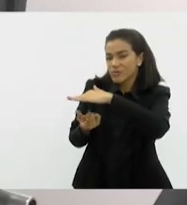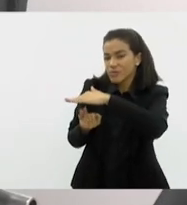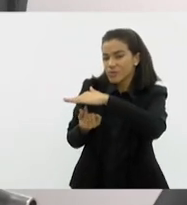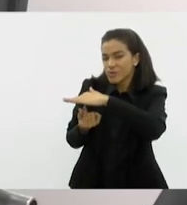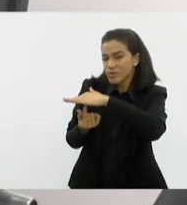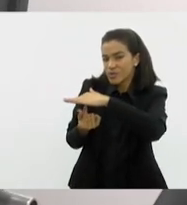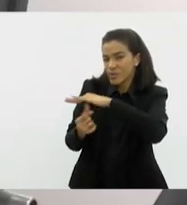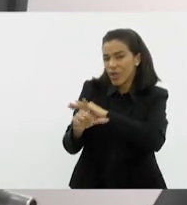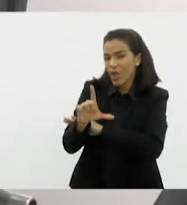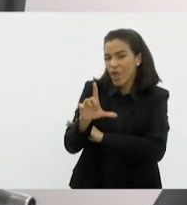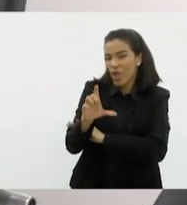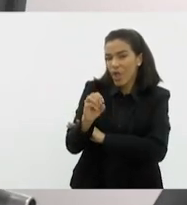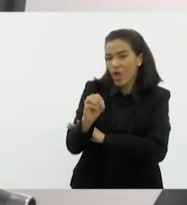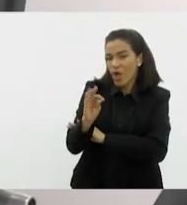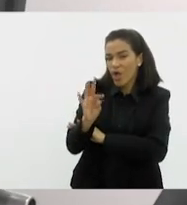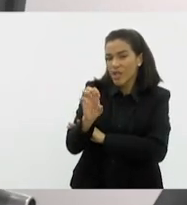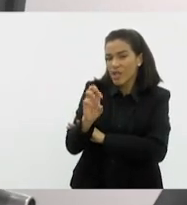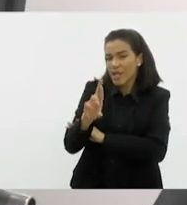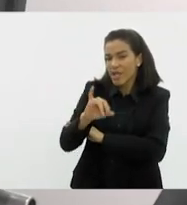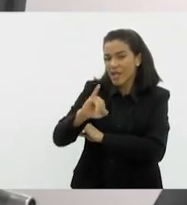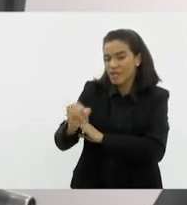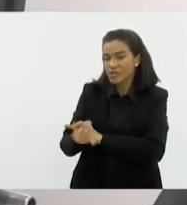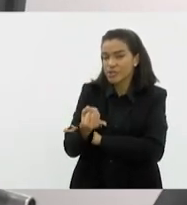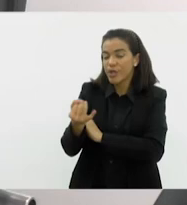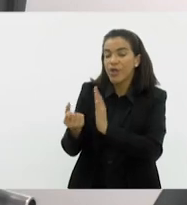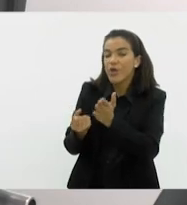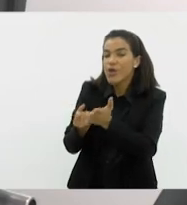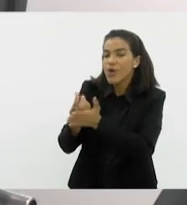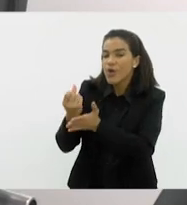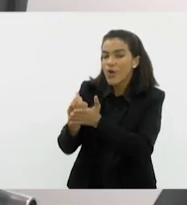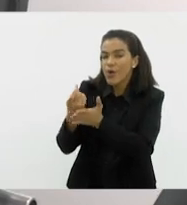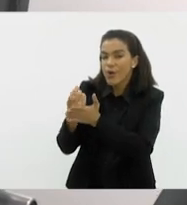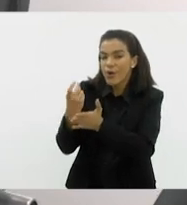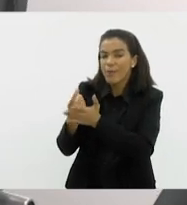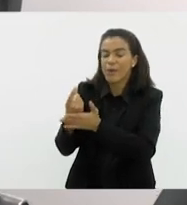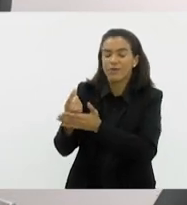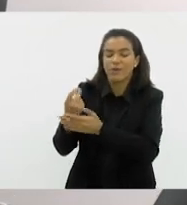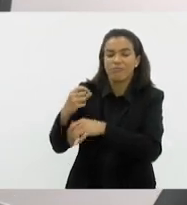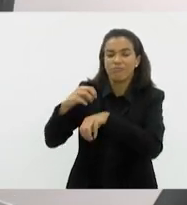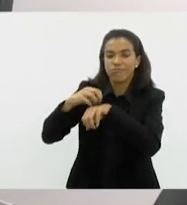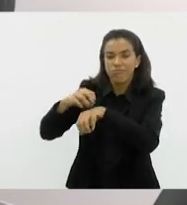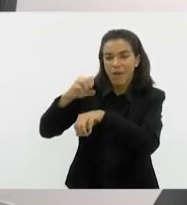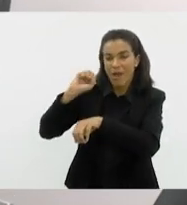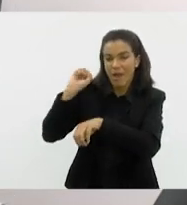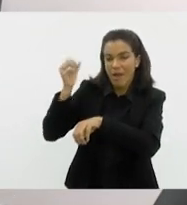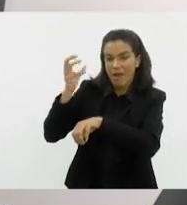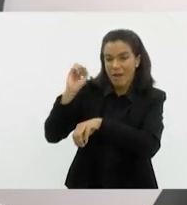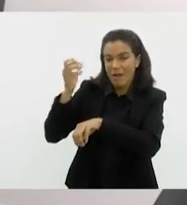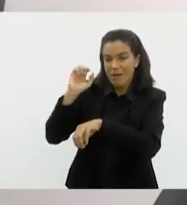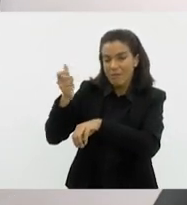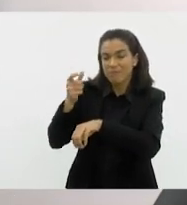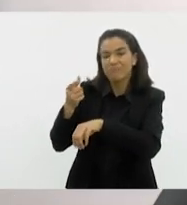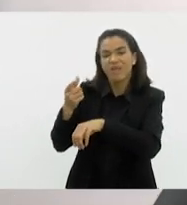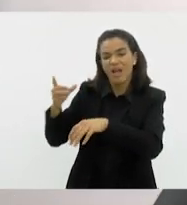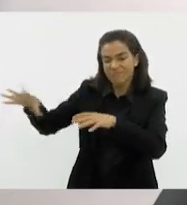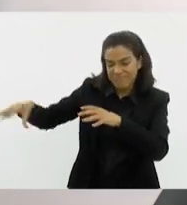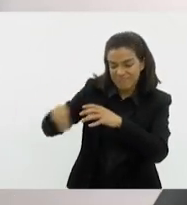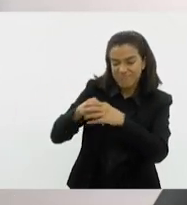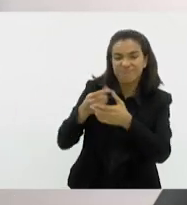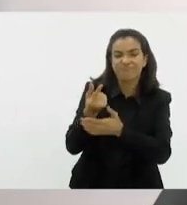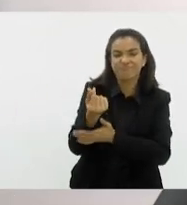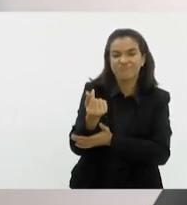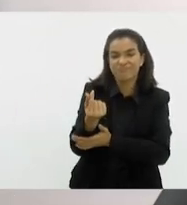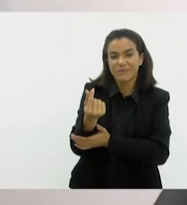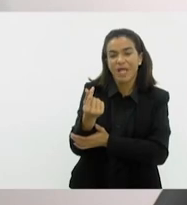da Loterge, que custeia compra de ambulâncias estado afora, para tentar incluir na fonte de custeio